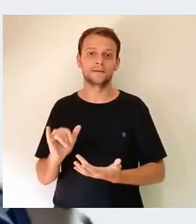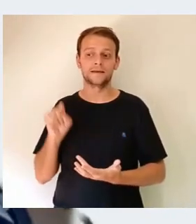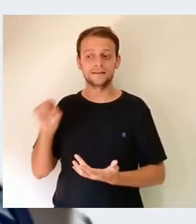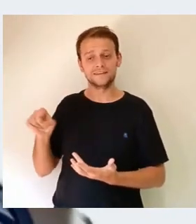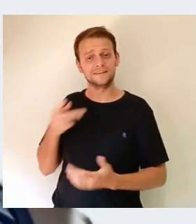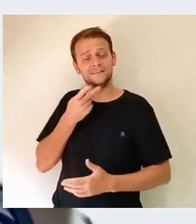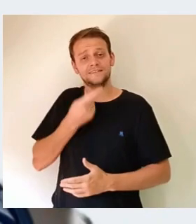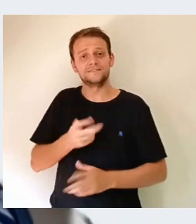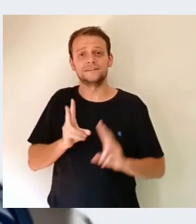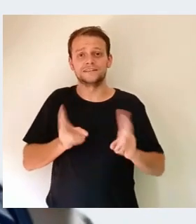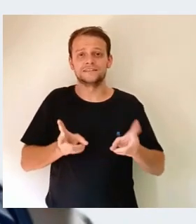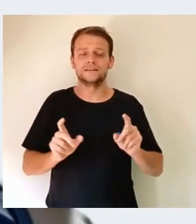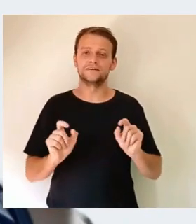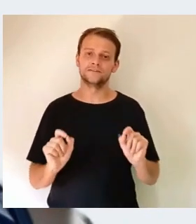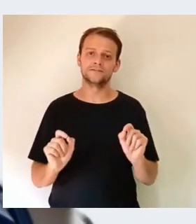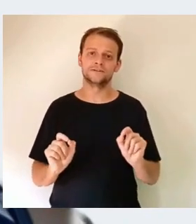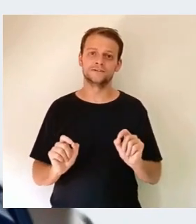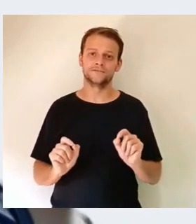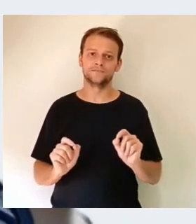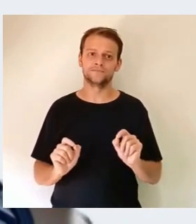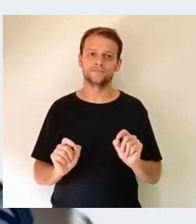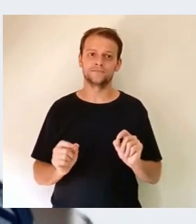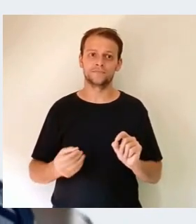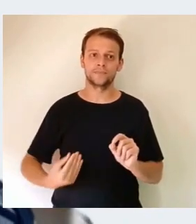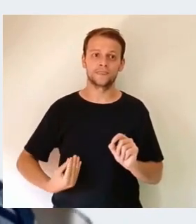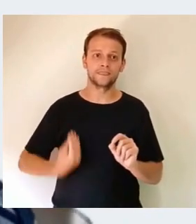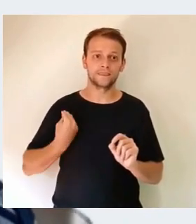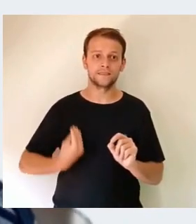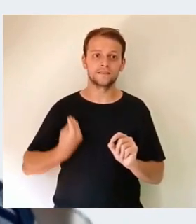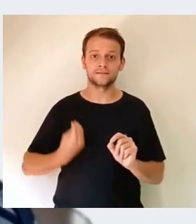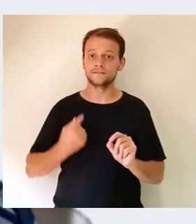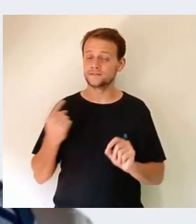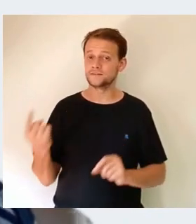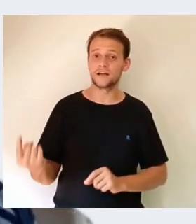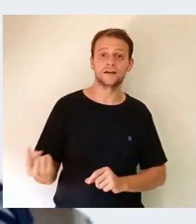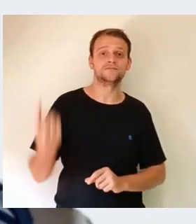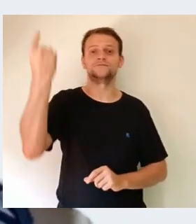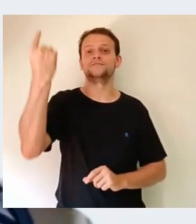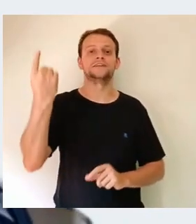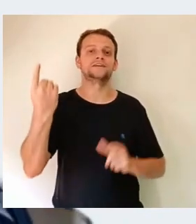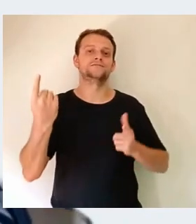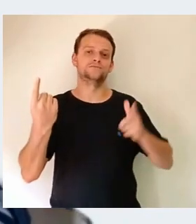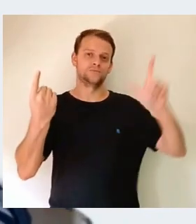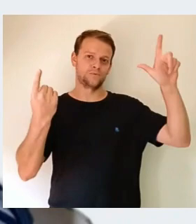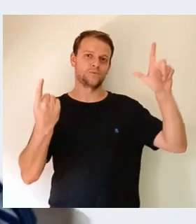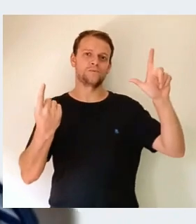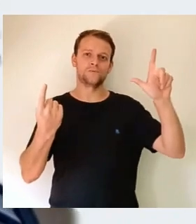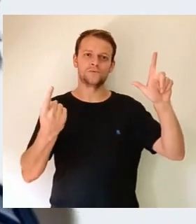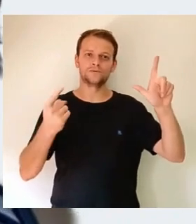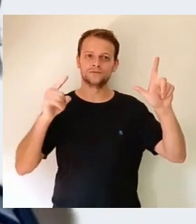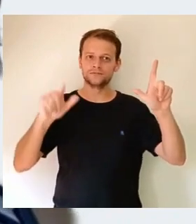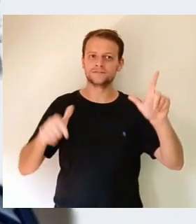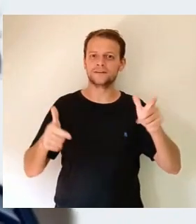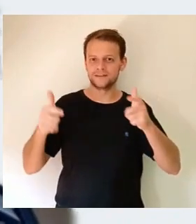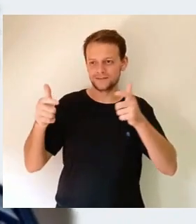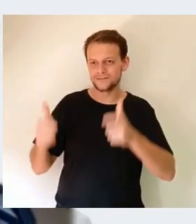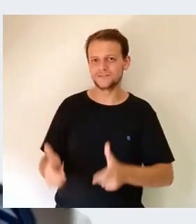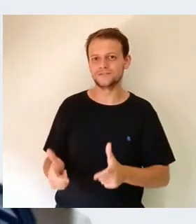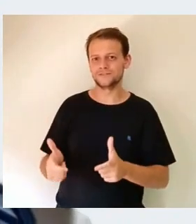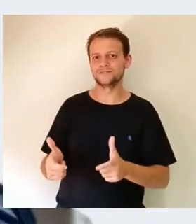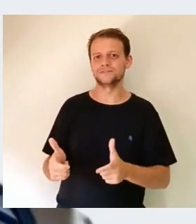né? Porque ele trazia muito essa questão do que como ver o outro, a unidade do outro,